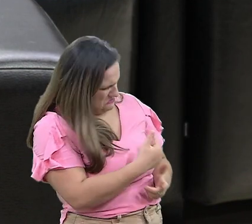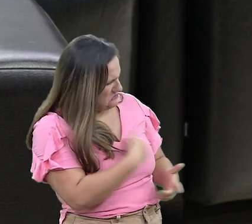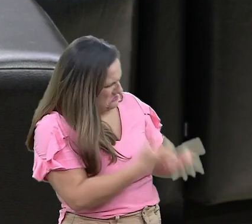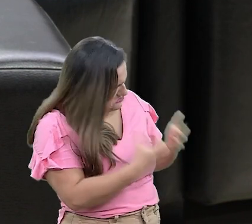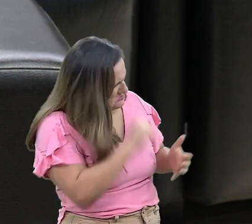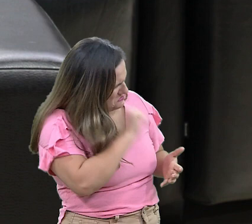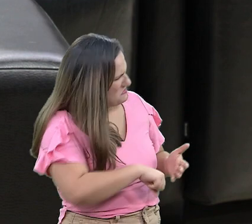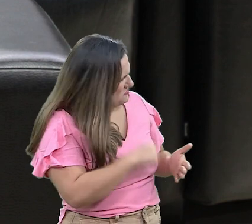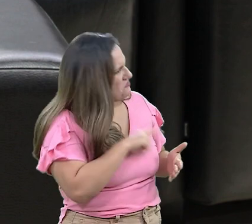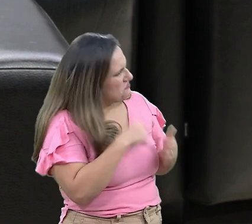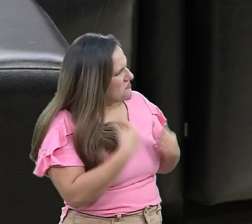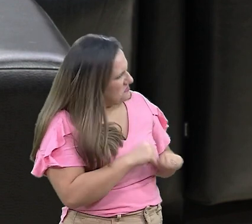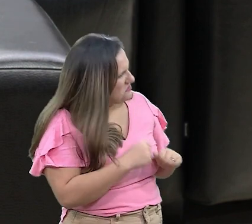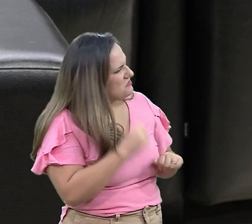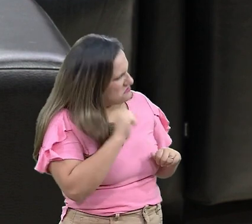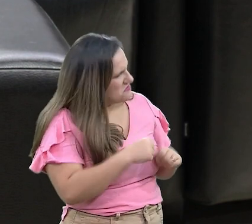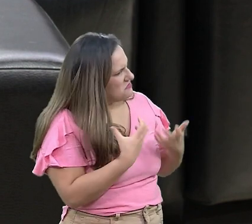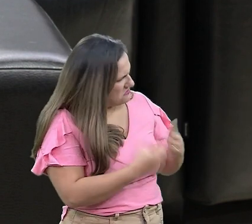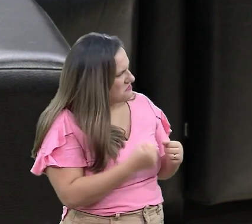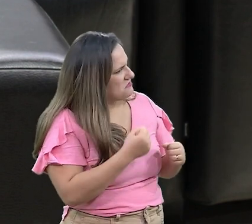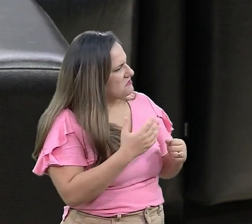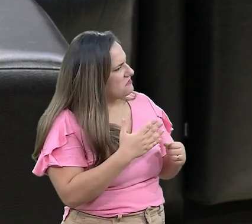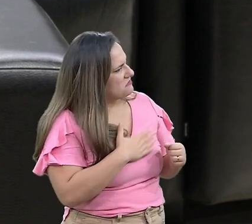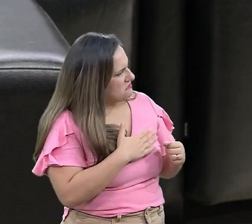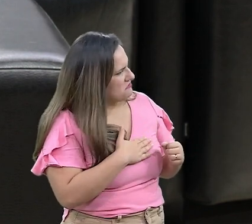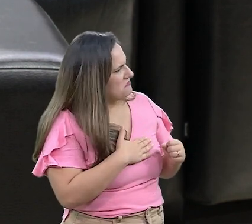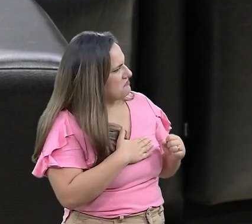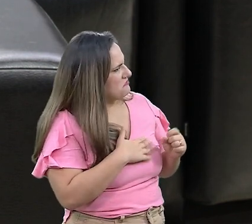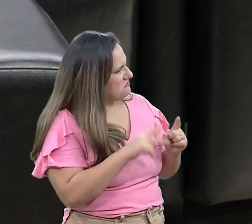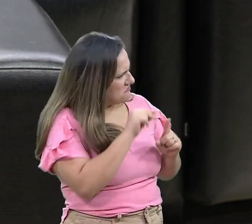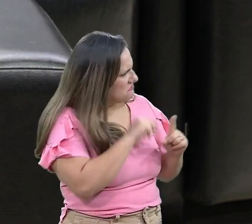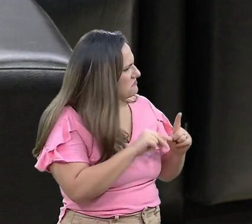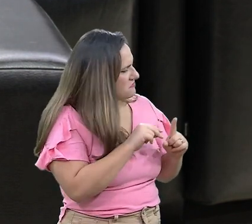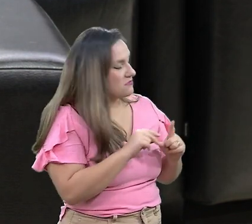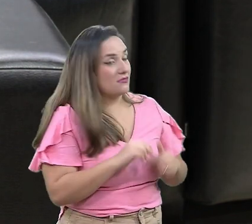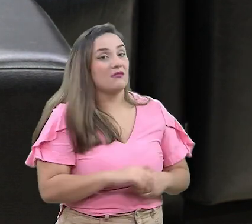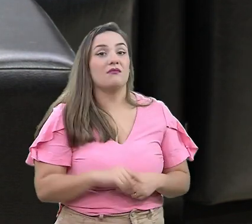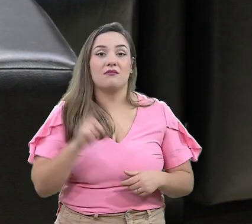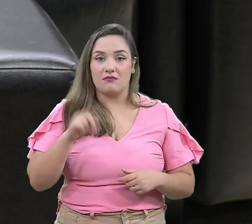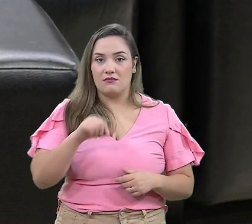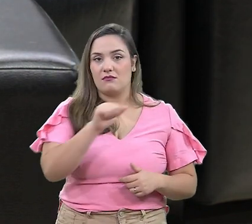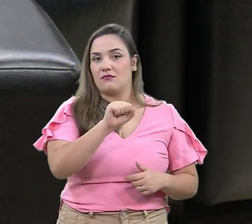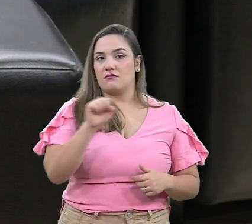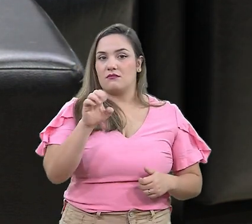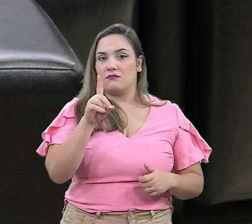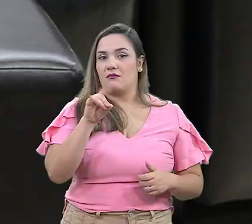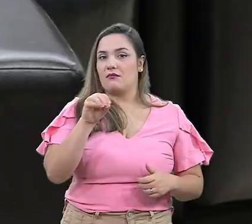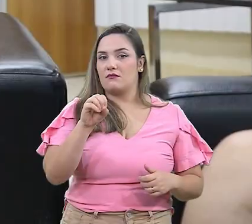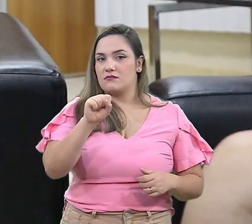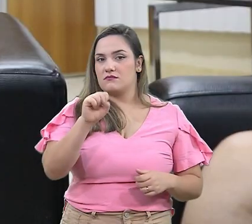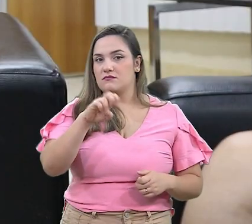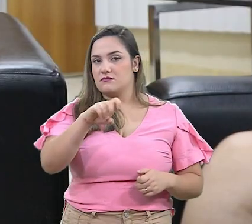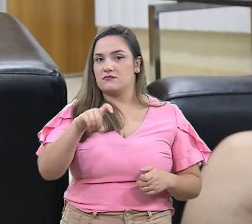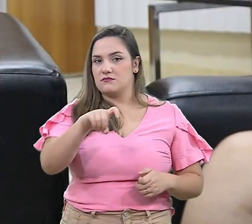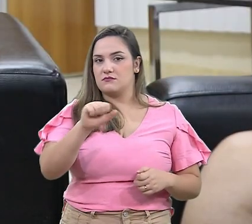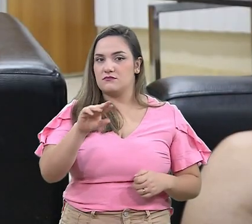também o seu consentimento, eu estou praticando um assédio sexual, sem